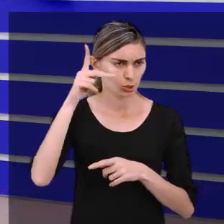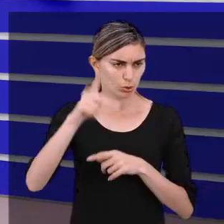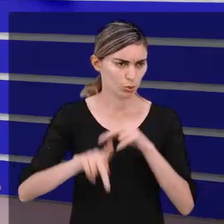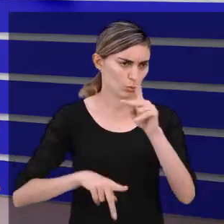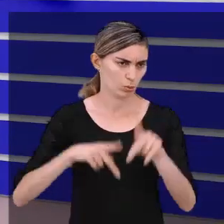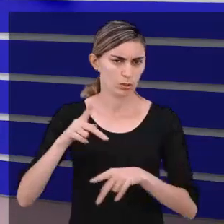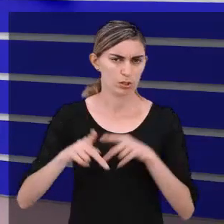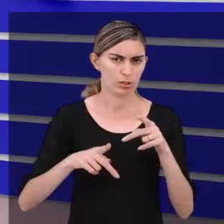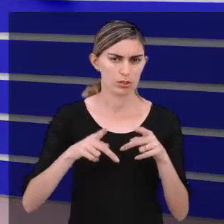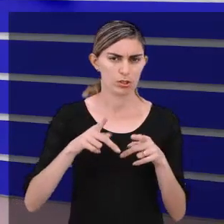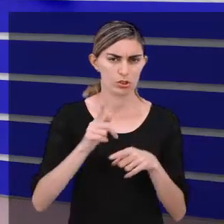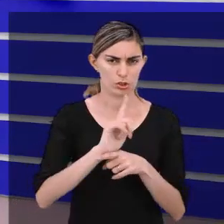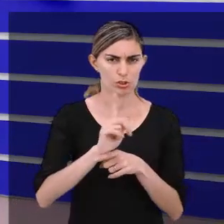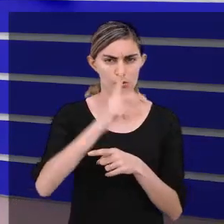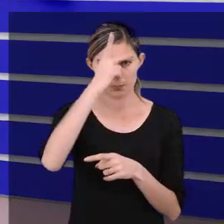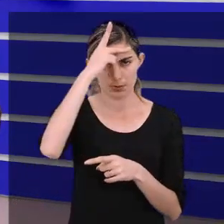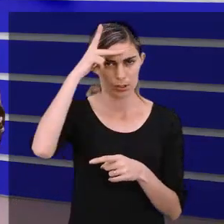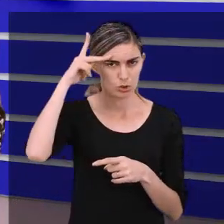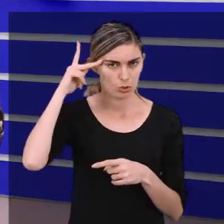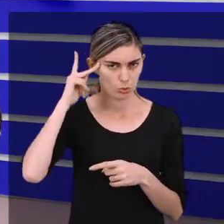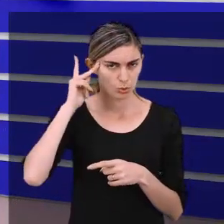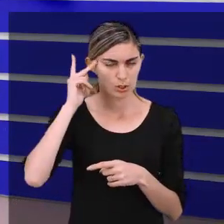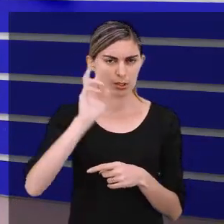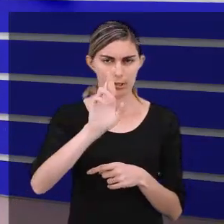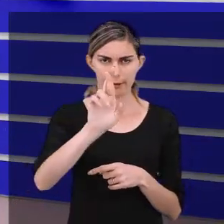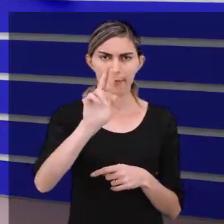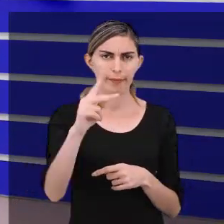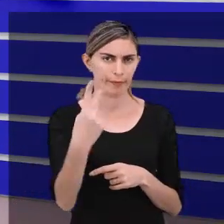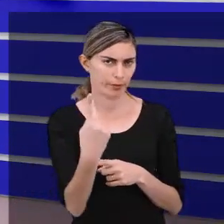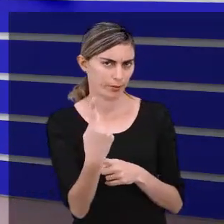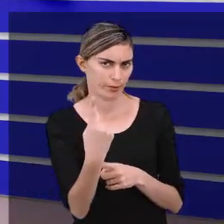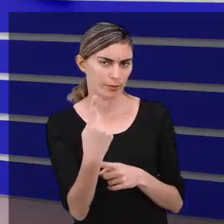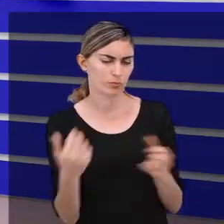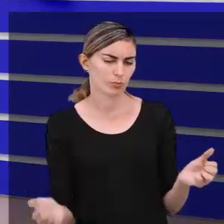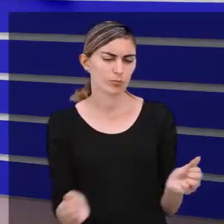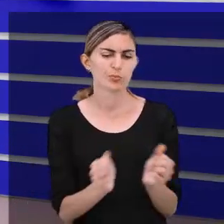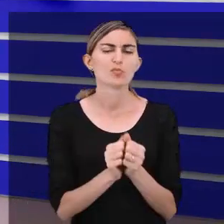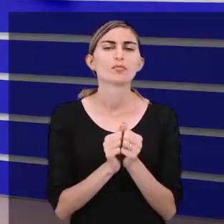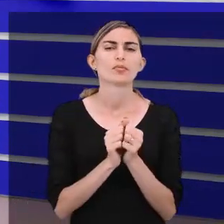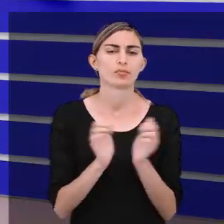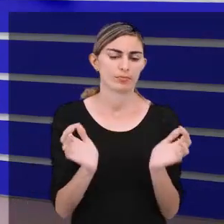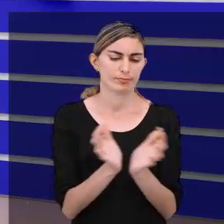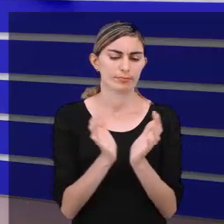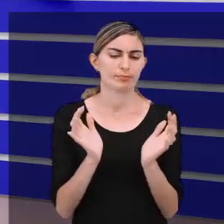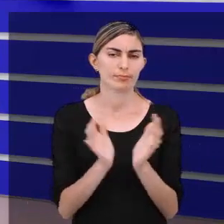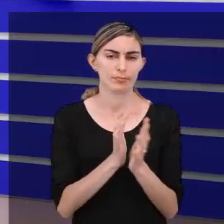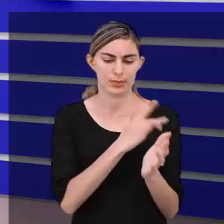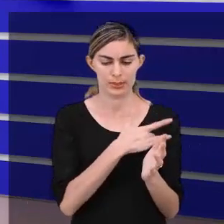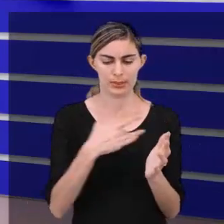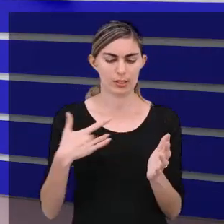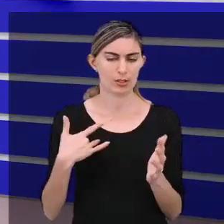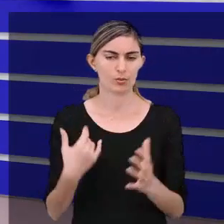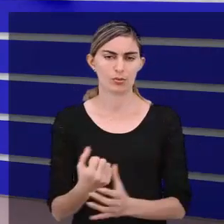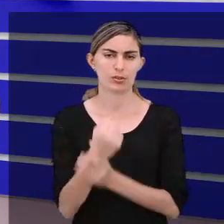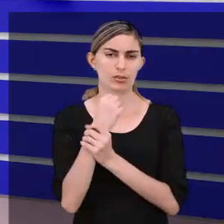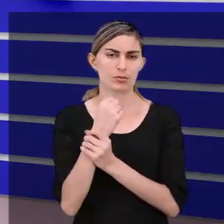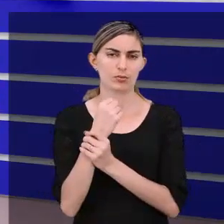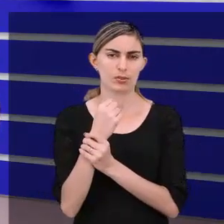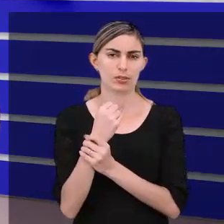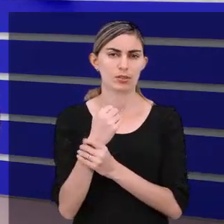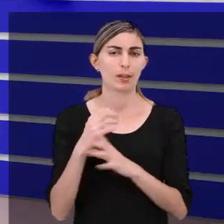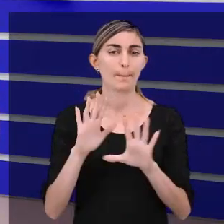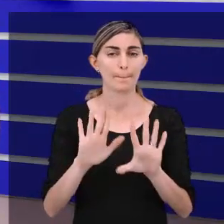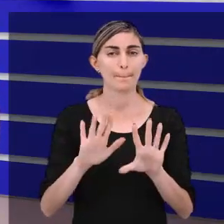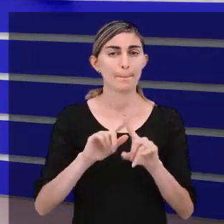também conhecida como gestão de pessoas, que é a área de recursos humanos, junto à equipe de saúde e segurança, mas a gente trabalha